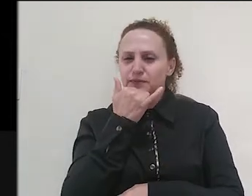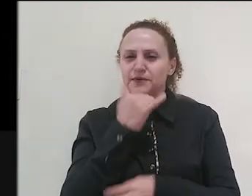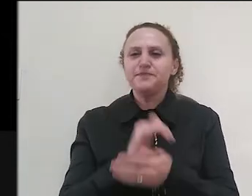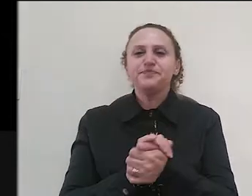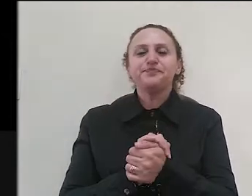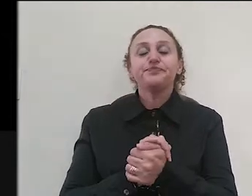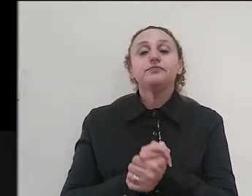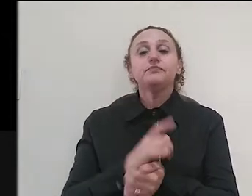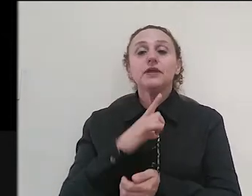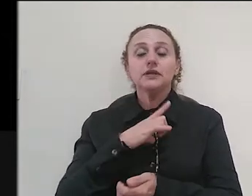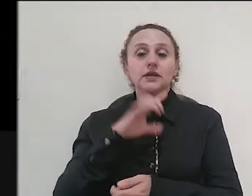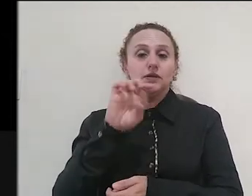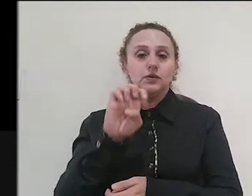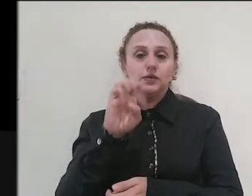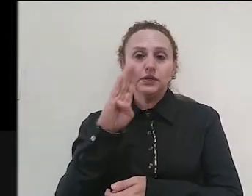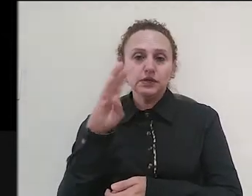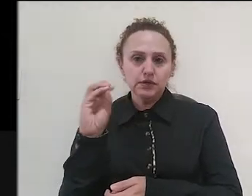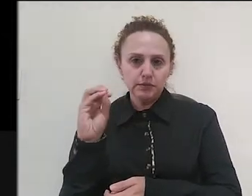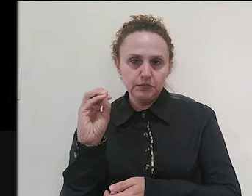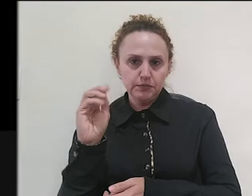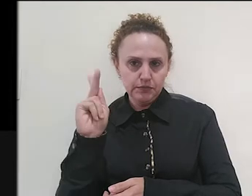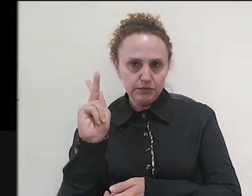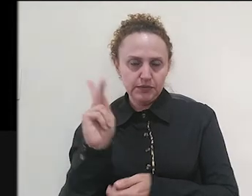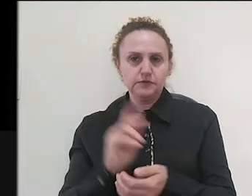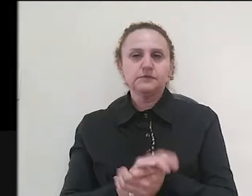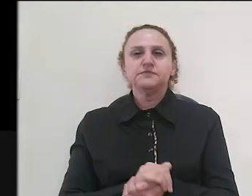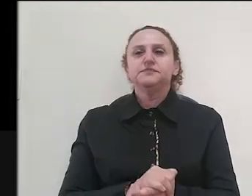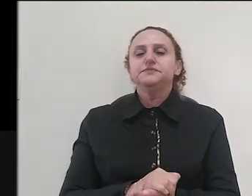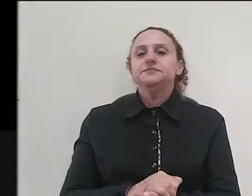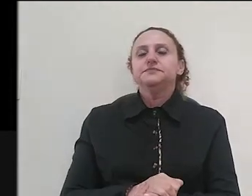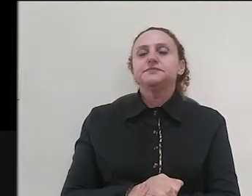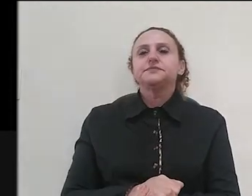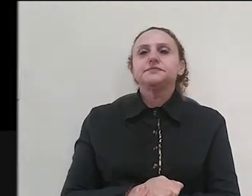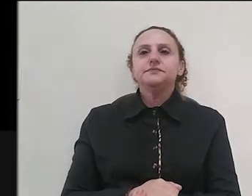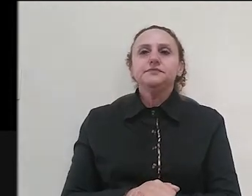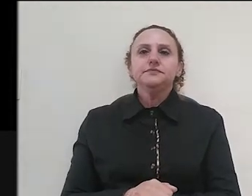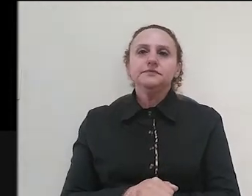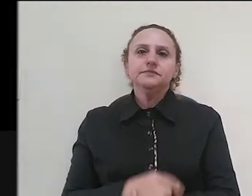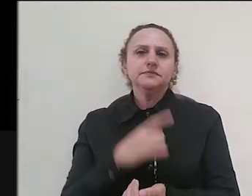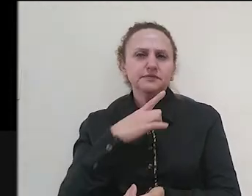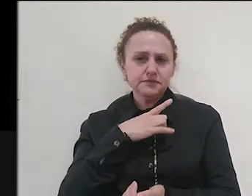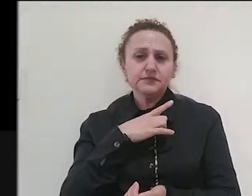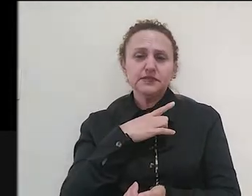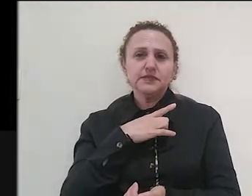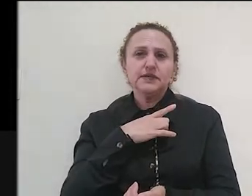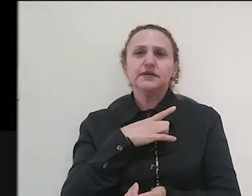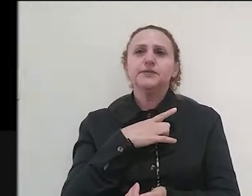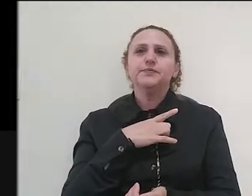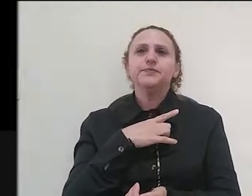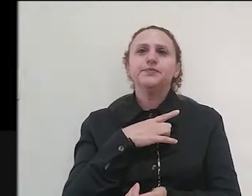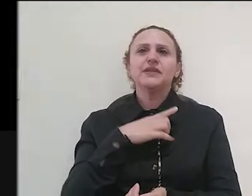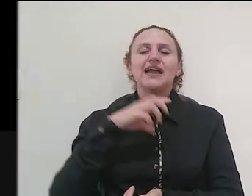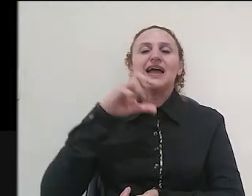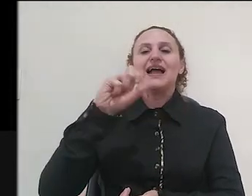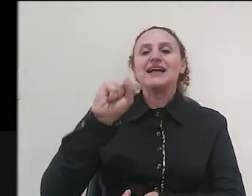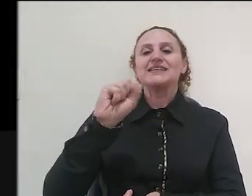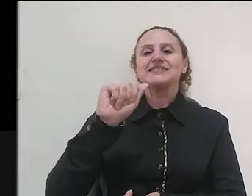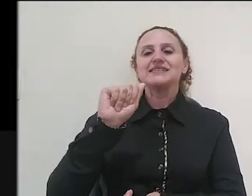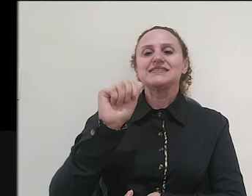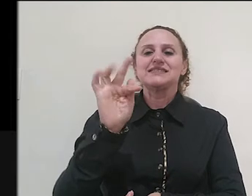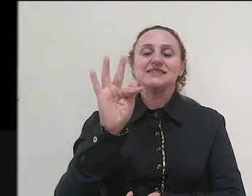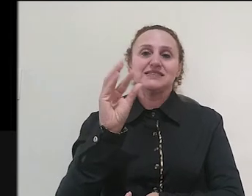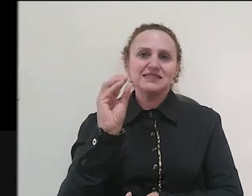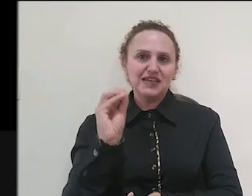Safo, restaram fragmentos de poemas, e então a gente tem, né, uma parte da sua obra que ainda